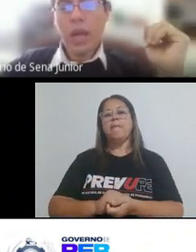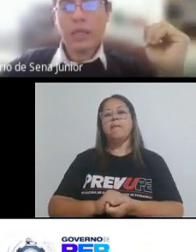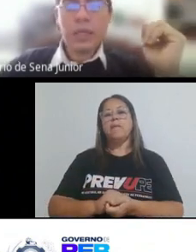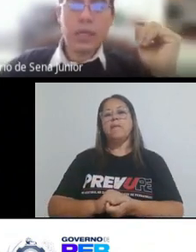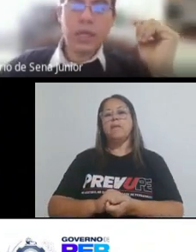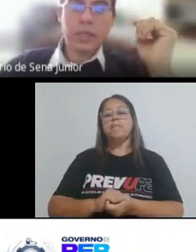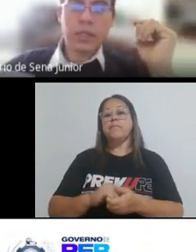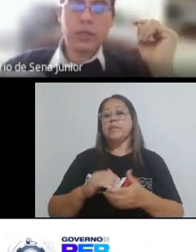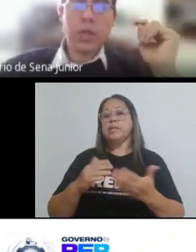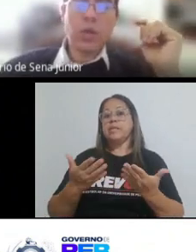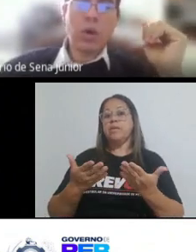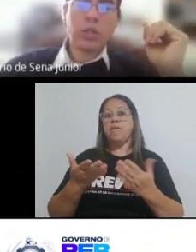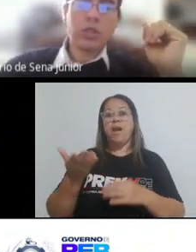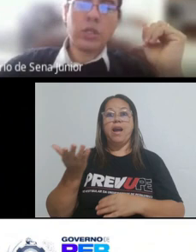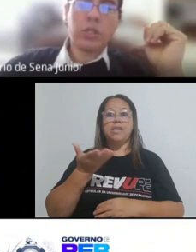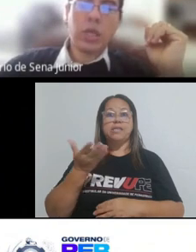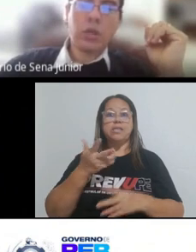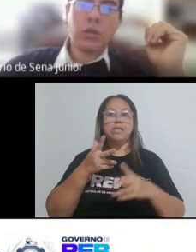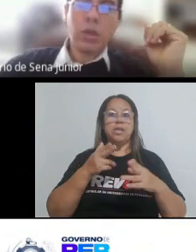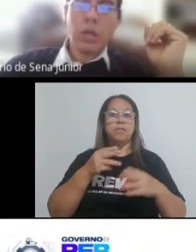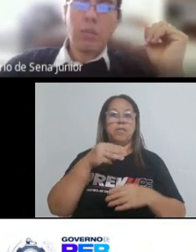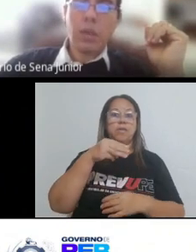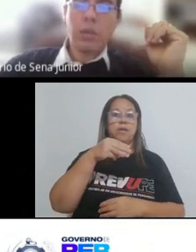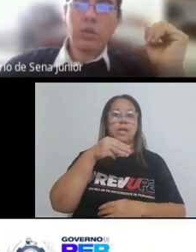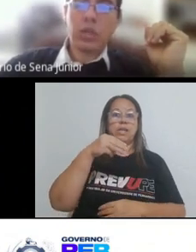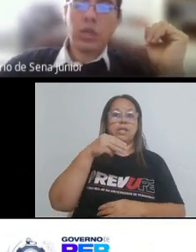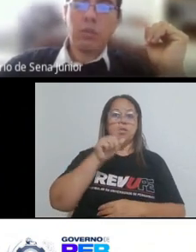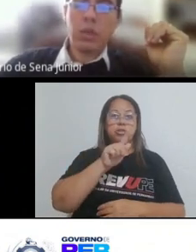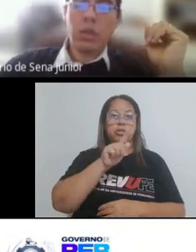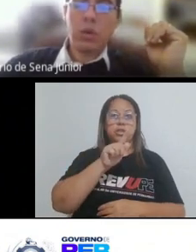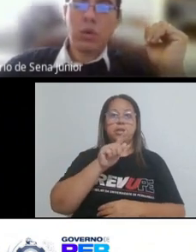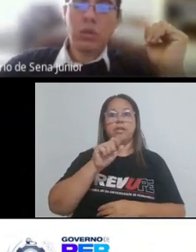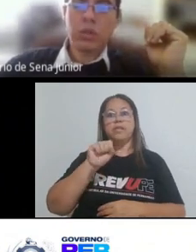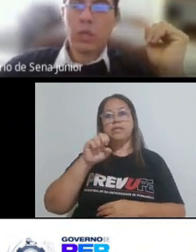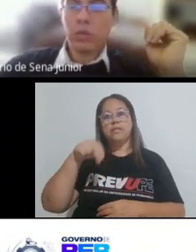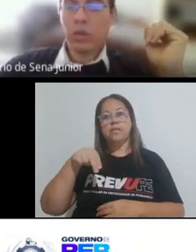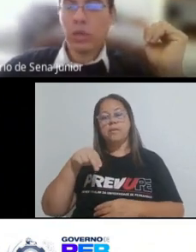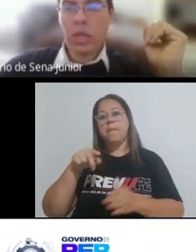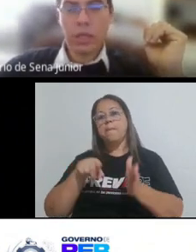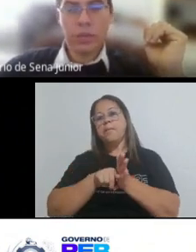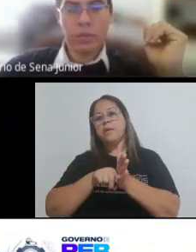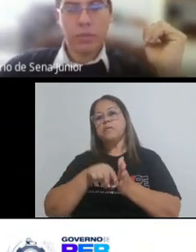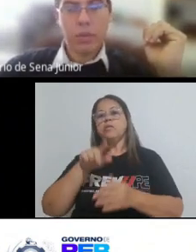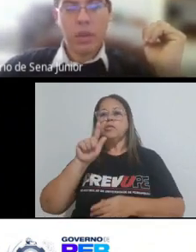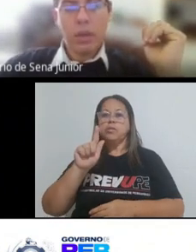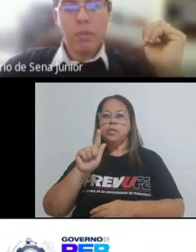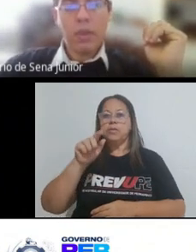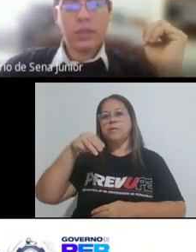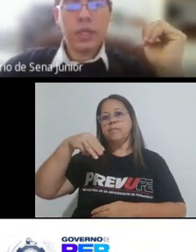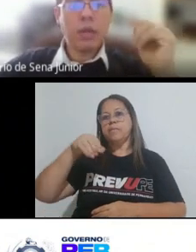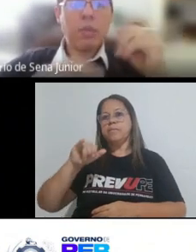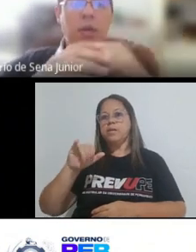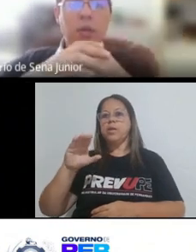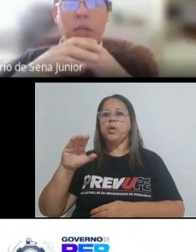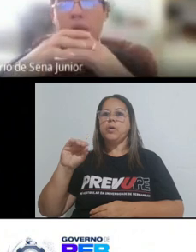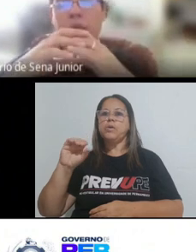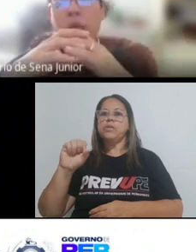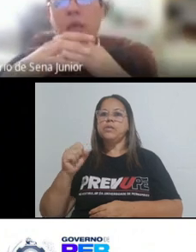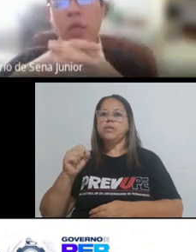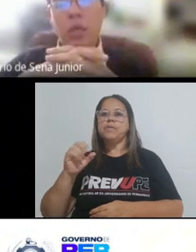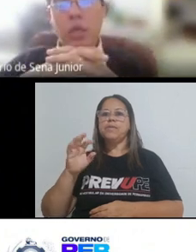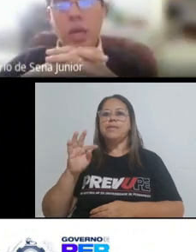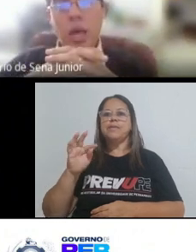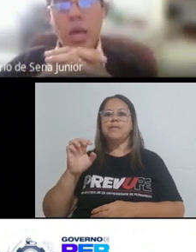a aceleração é igual a g seno menos g mi por seno de teta. Perceba, né,